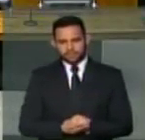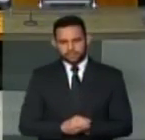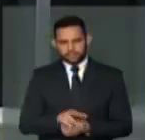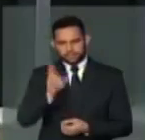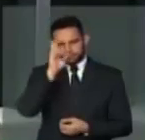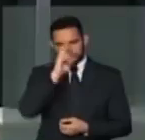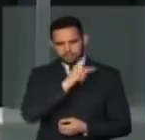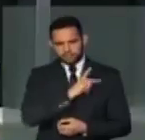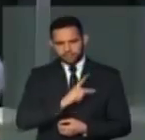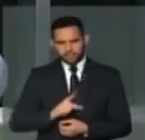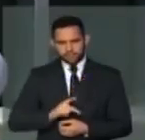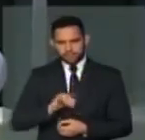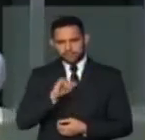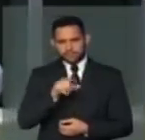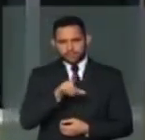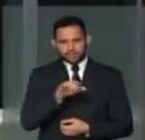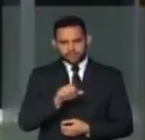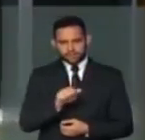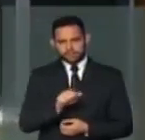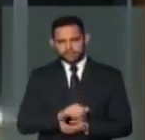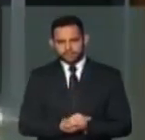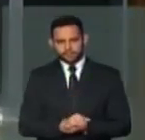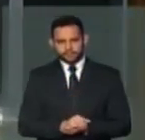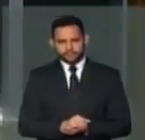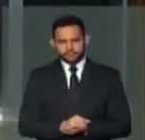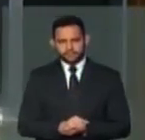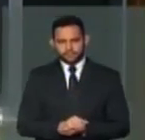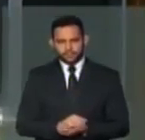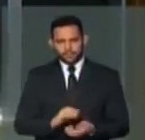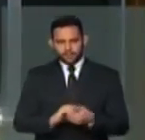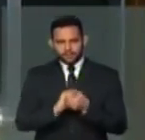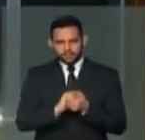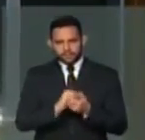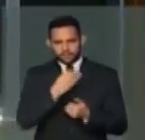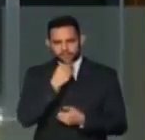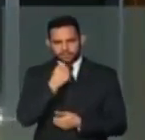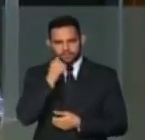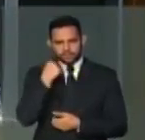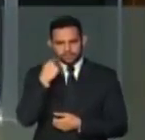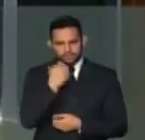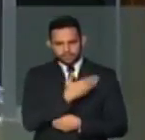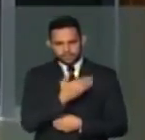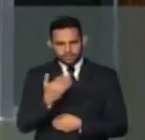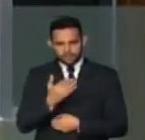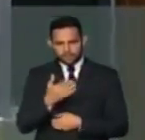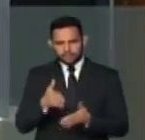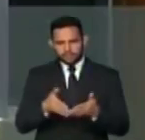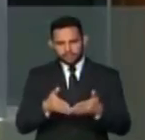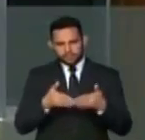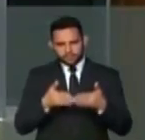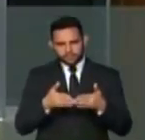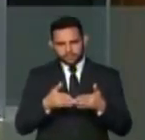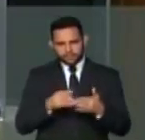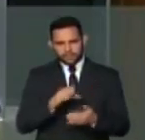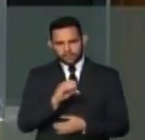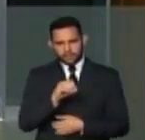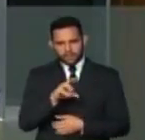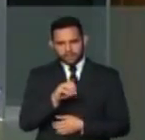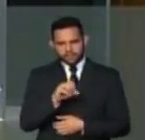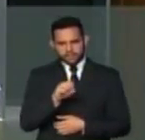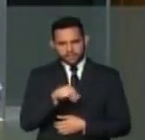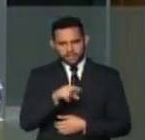Senhor presidente Isauci, cumprimentar todas as senhoras e senhores deputados e, por intermédio da Carmen